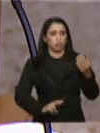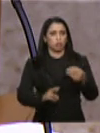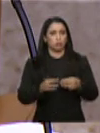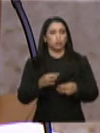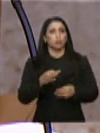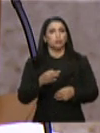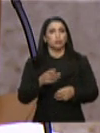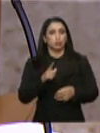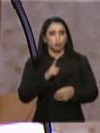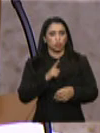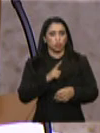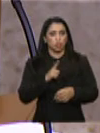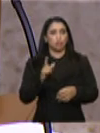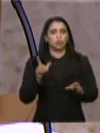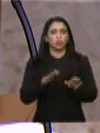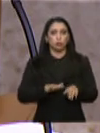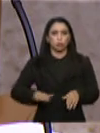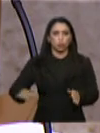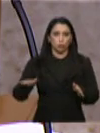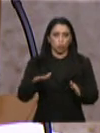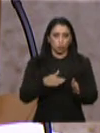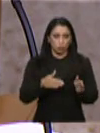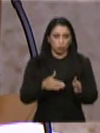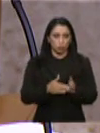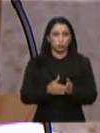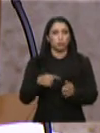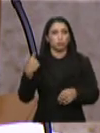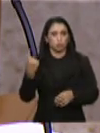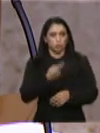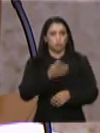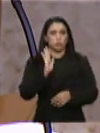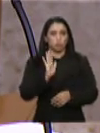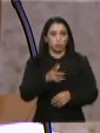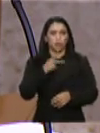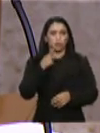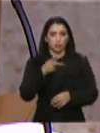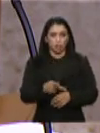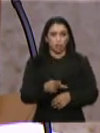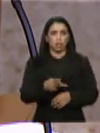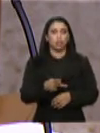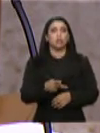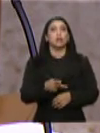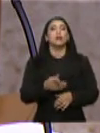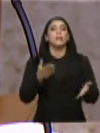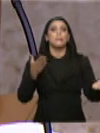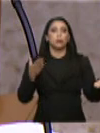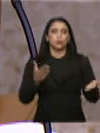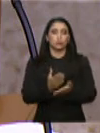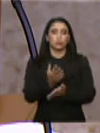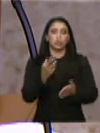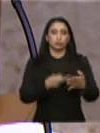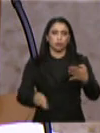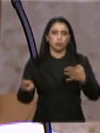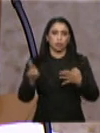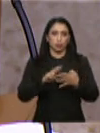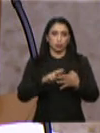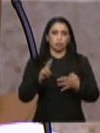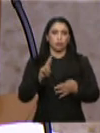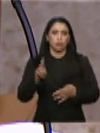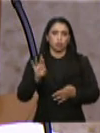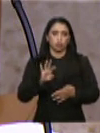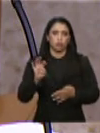Excelência, todos nós, inclusive eu, também já adiantei, damos provimento ao recurso extraordinário. São